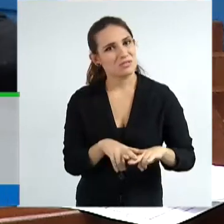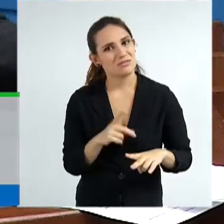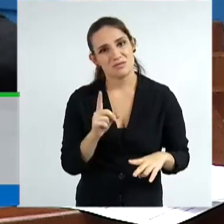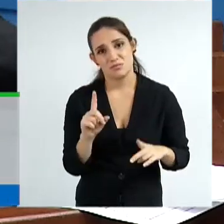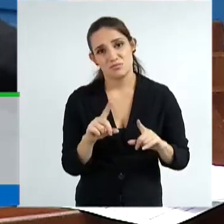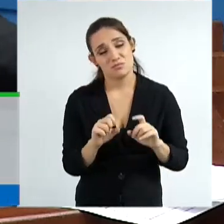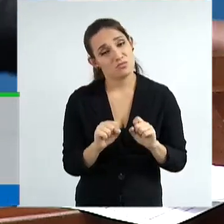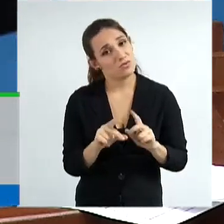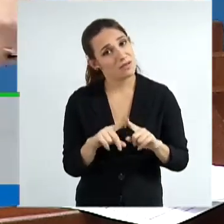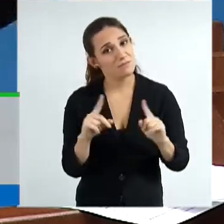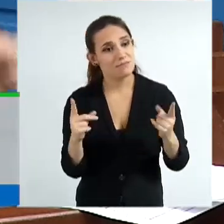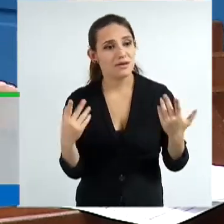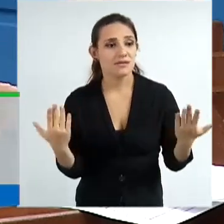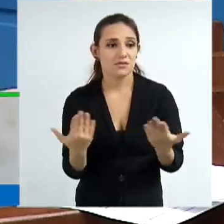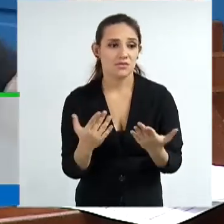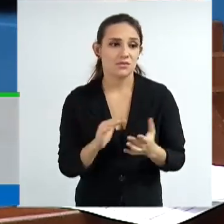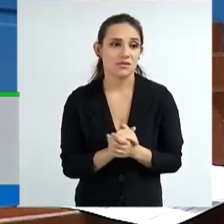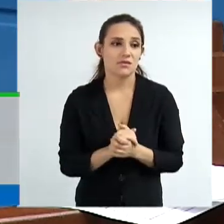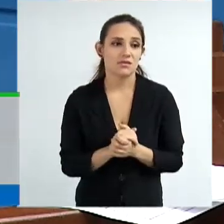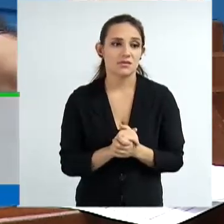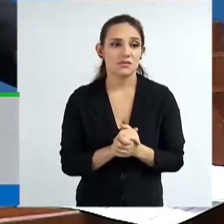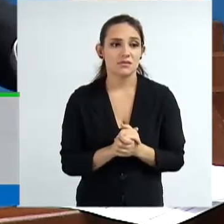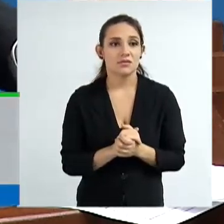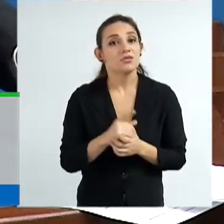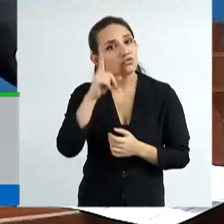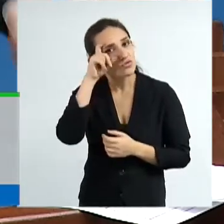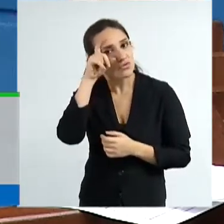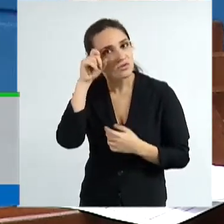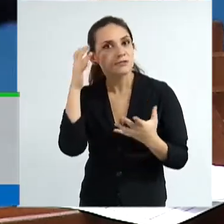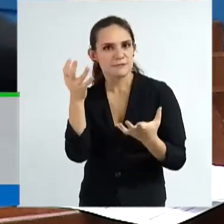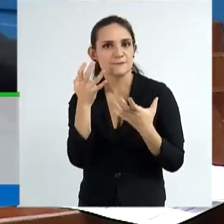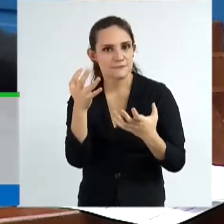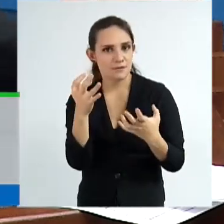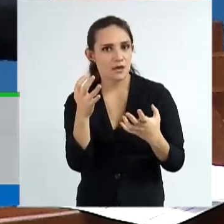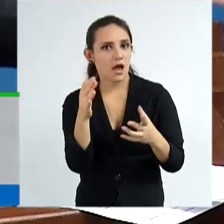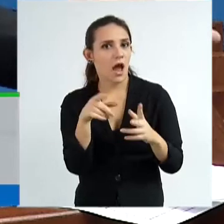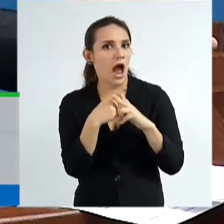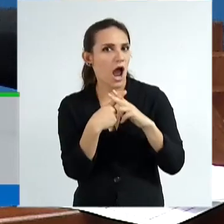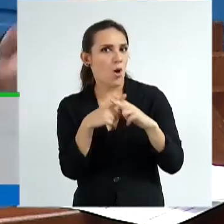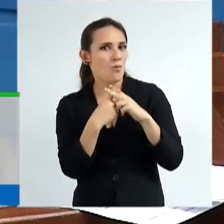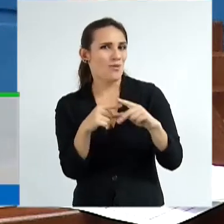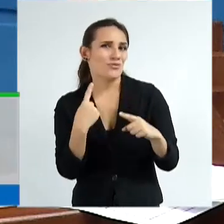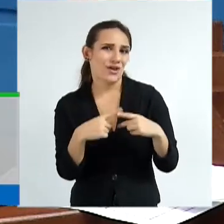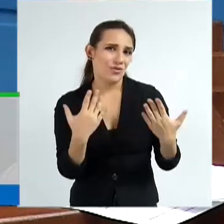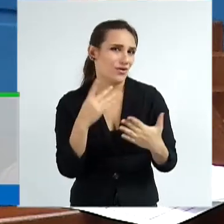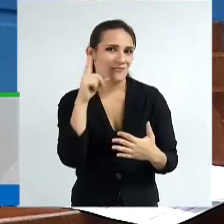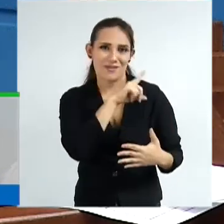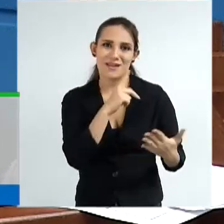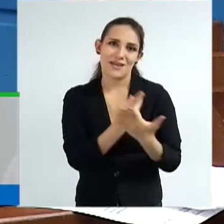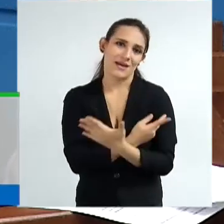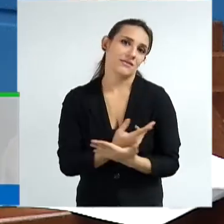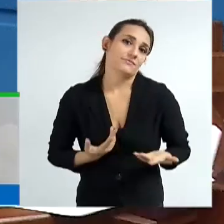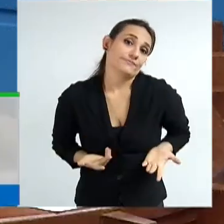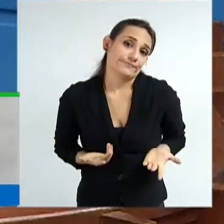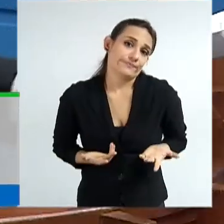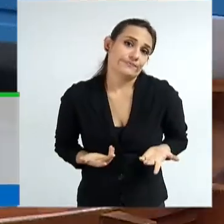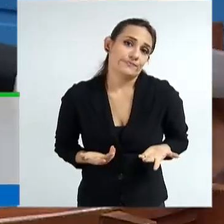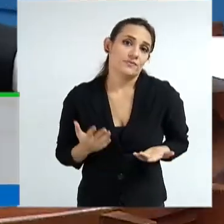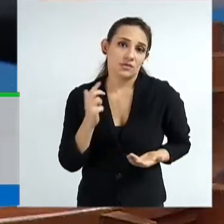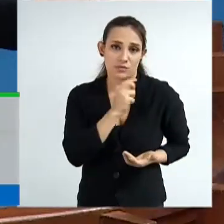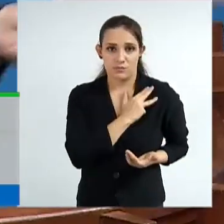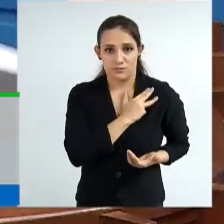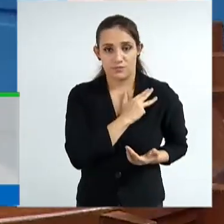Mas o juiz Sérgio Moro quer legalizar essa ilegalidade que está acontecendo com o presidente Lula. Por